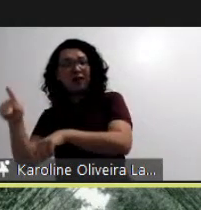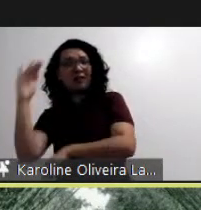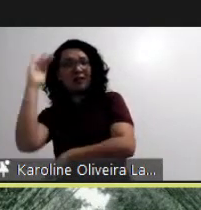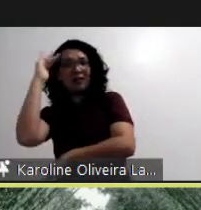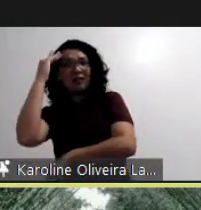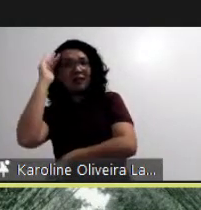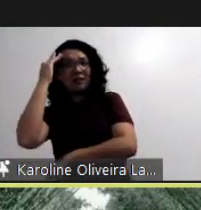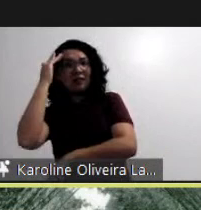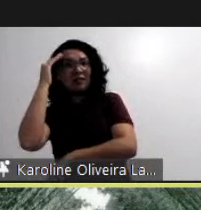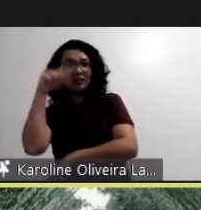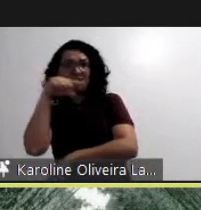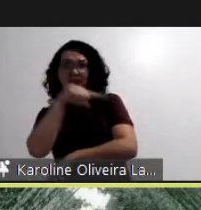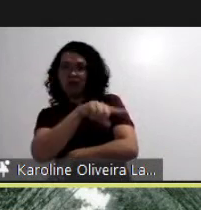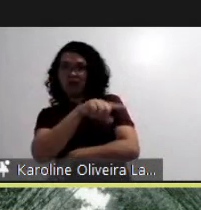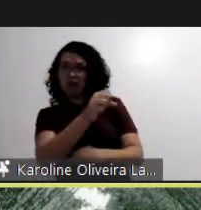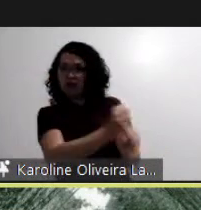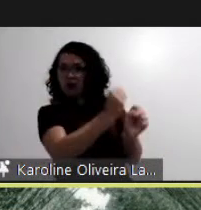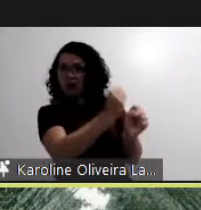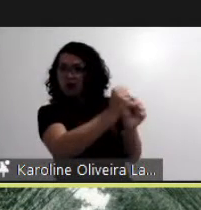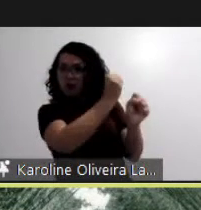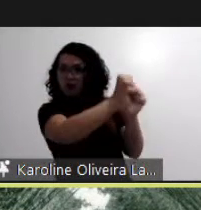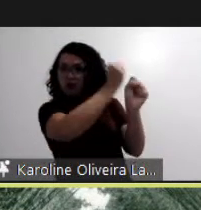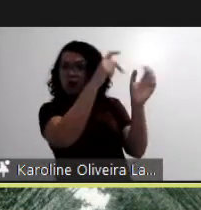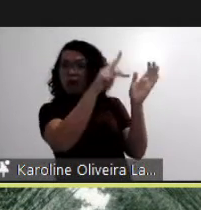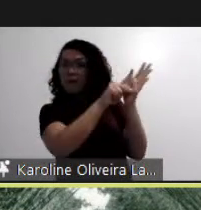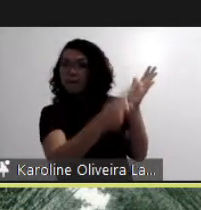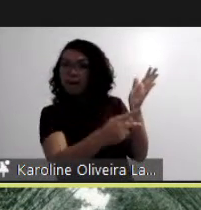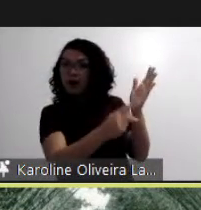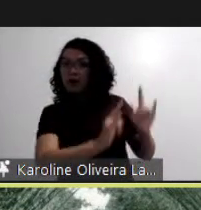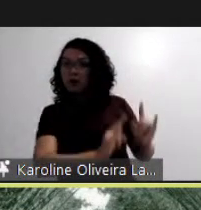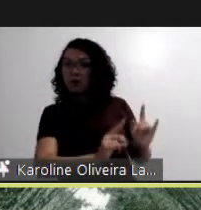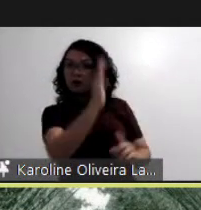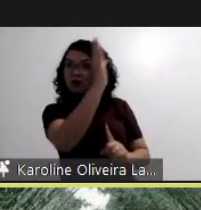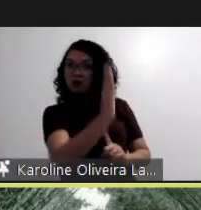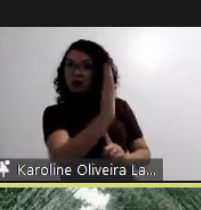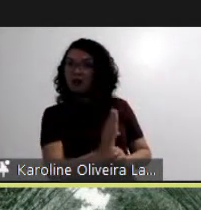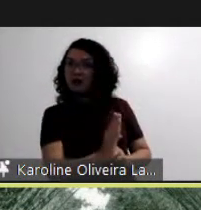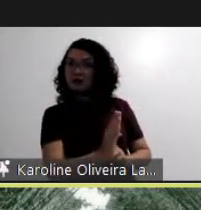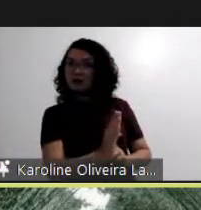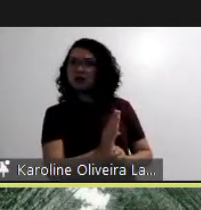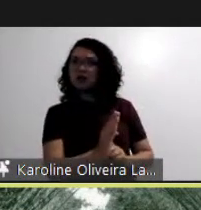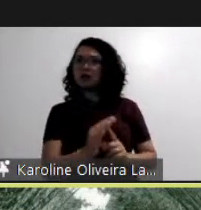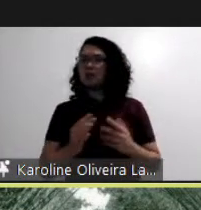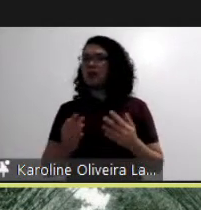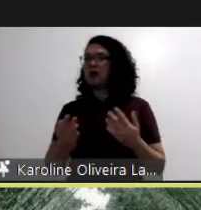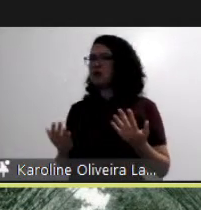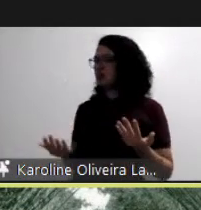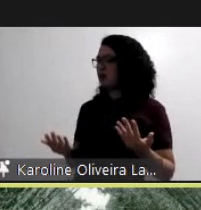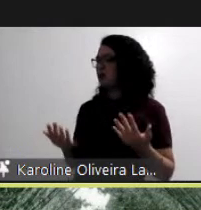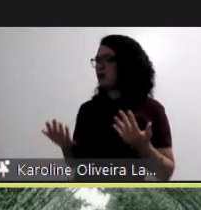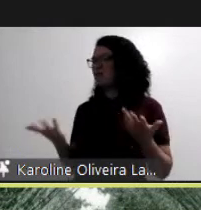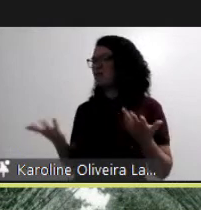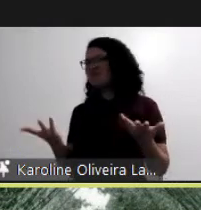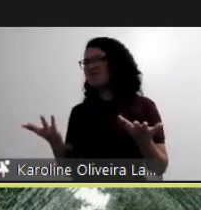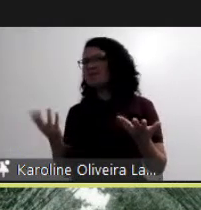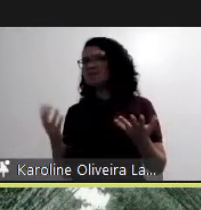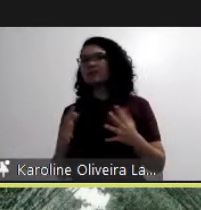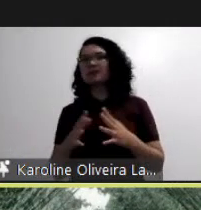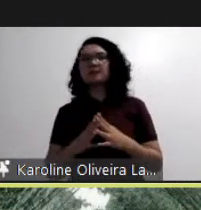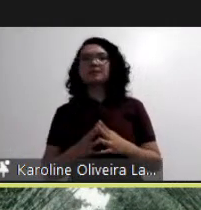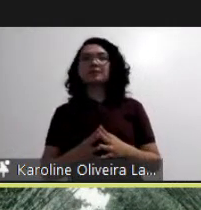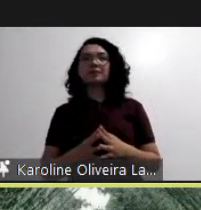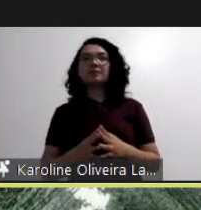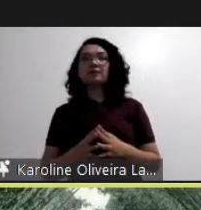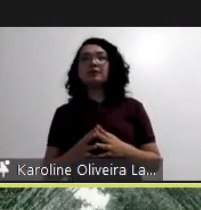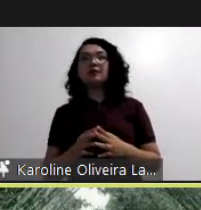para mim, foi uma bela surpresa. Até, veja, essa é uma diferença. Se nós estivéssemos em Brasília, presencialmente, no Enanparq, né? Tá super legal,